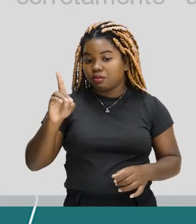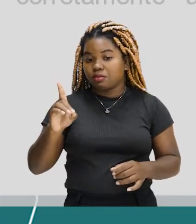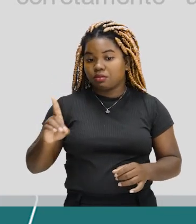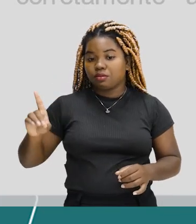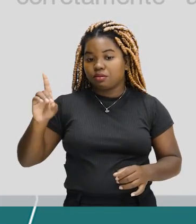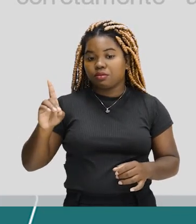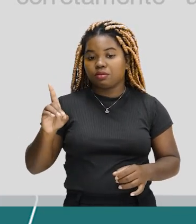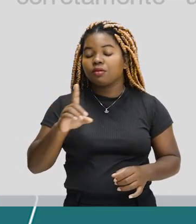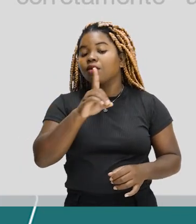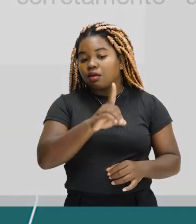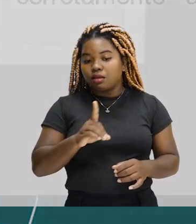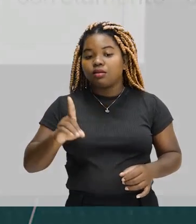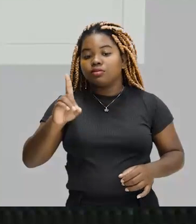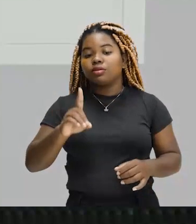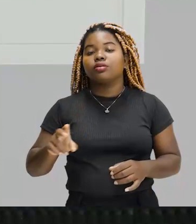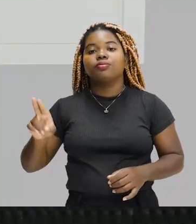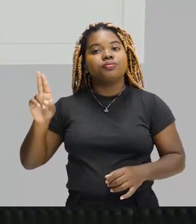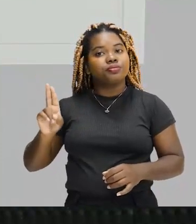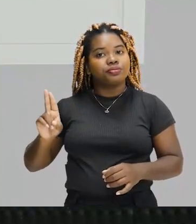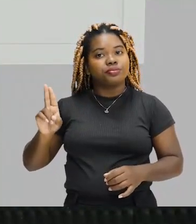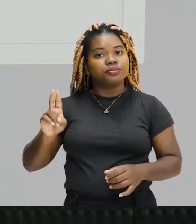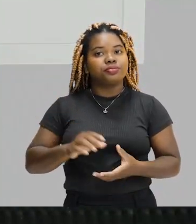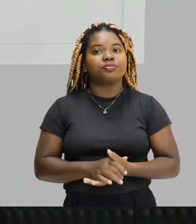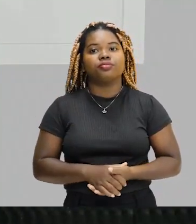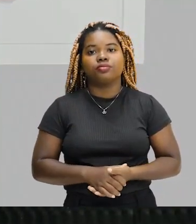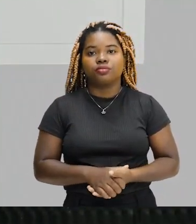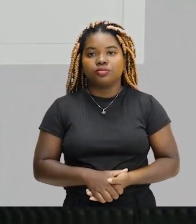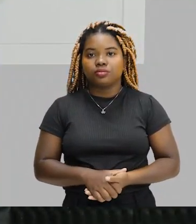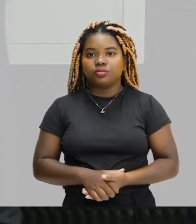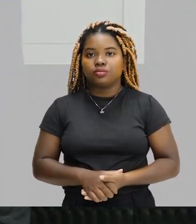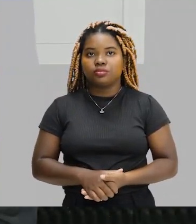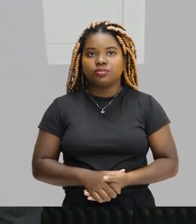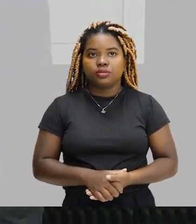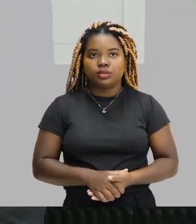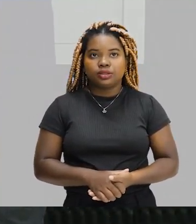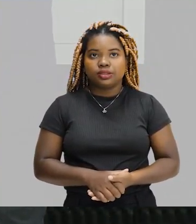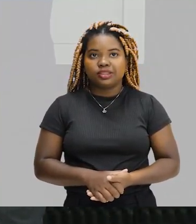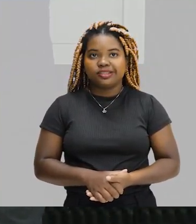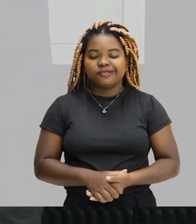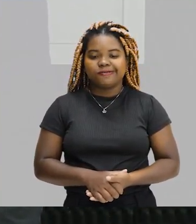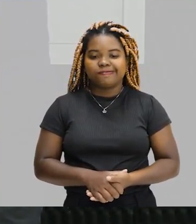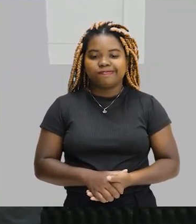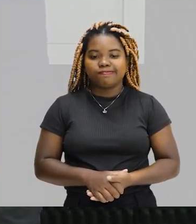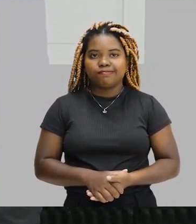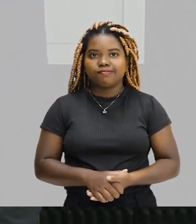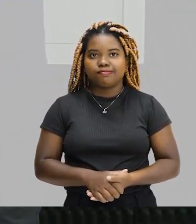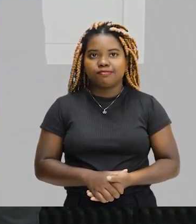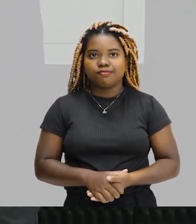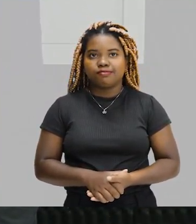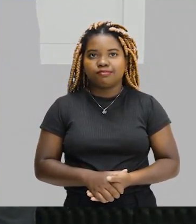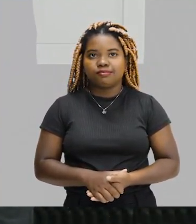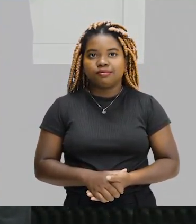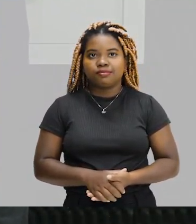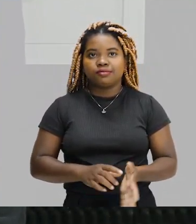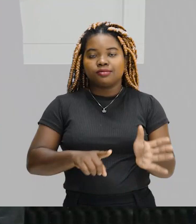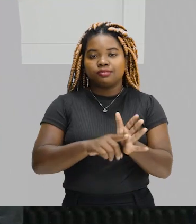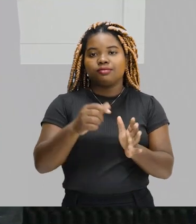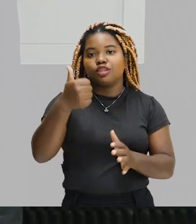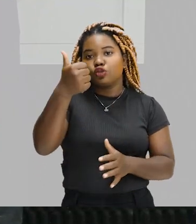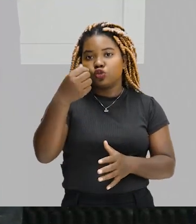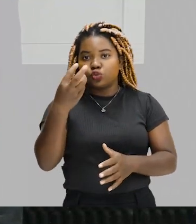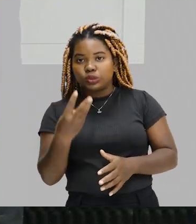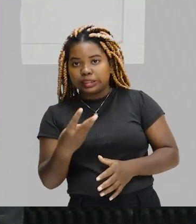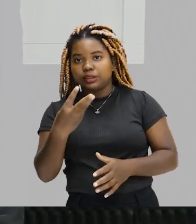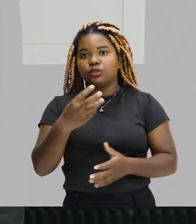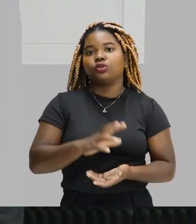up. Tá ok? Então vai ser o seguinte. Ó. Partícula down, menos